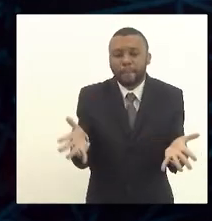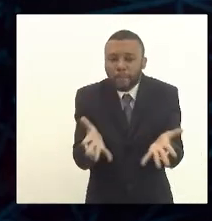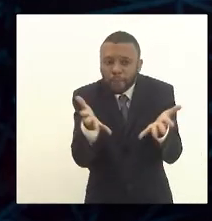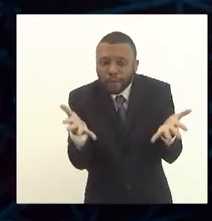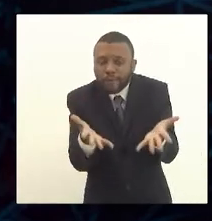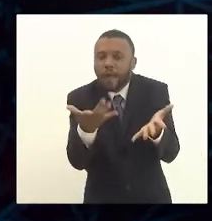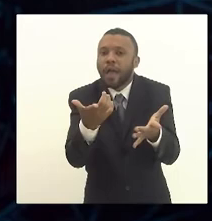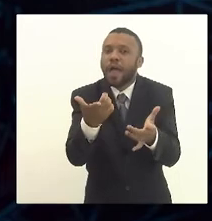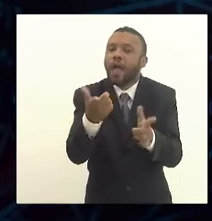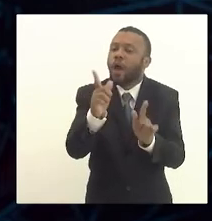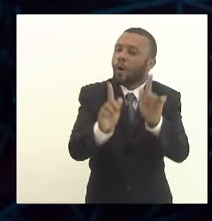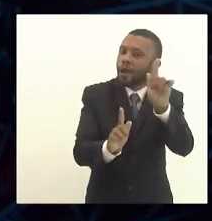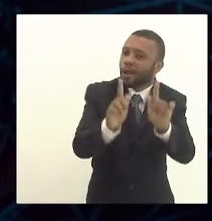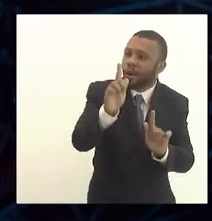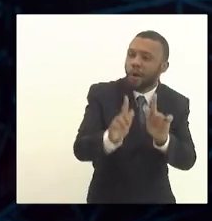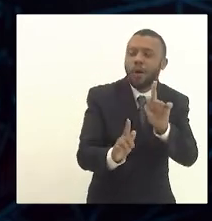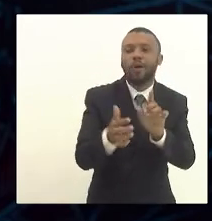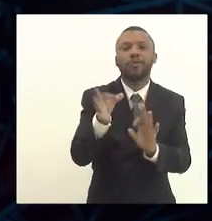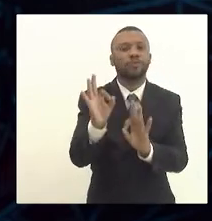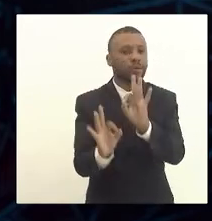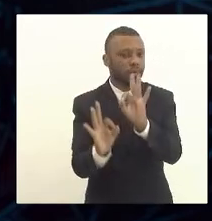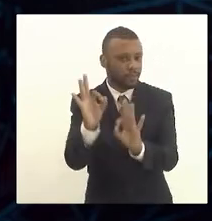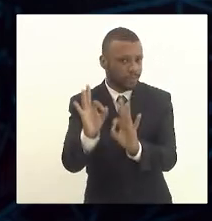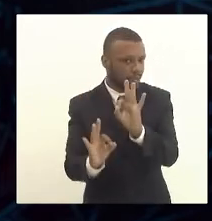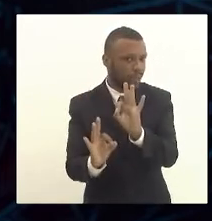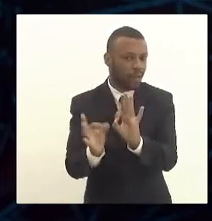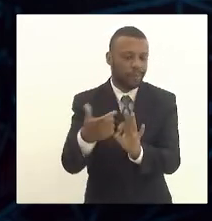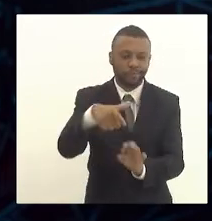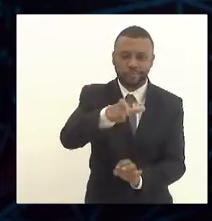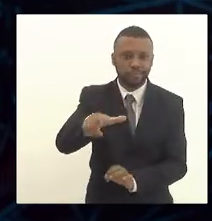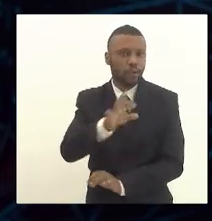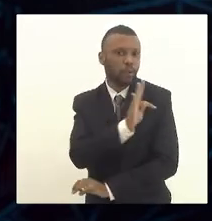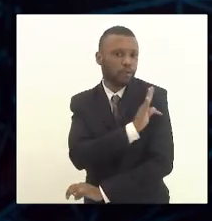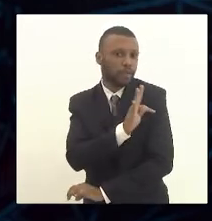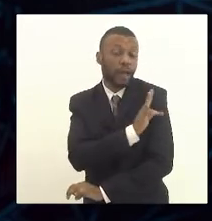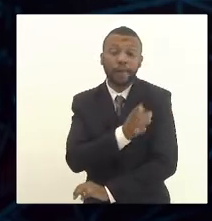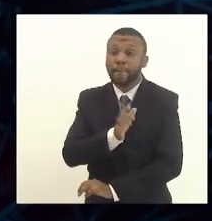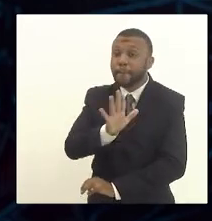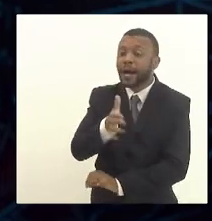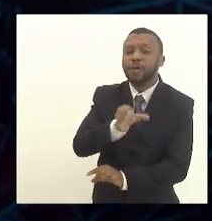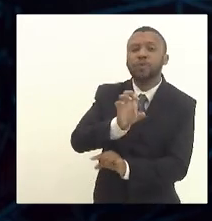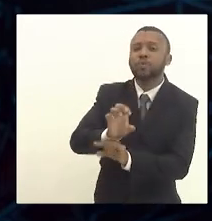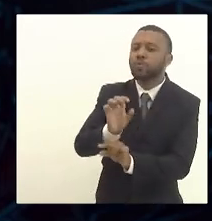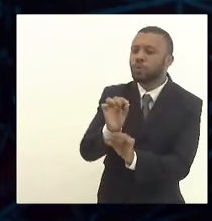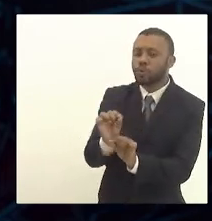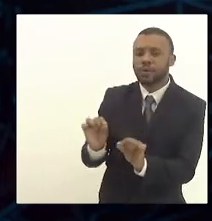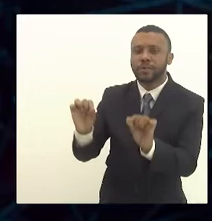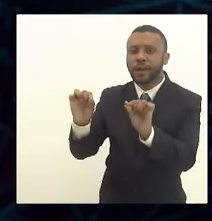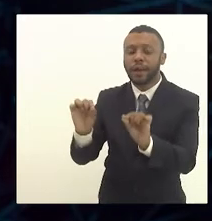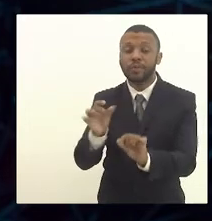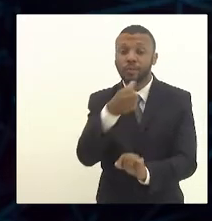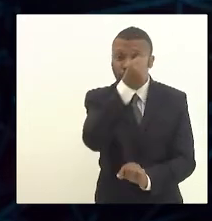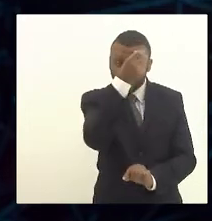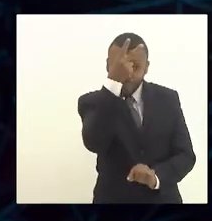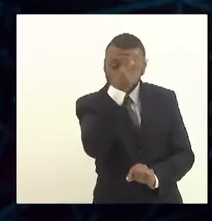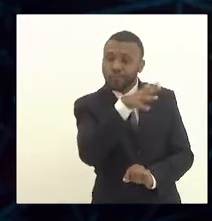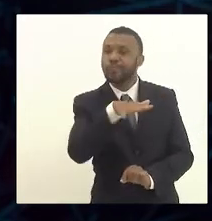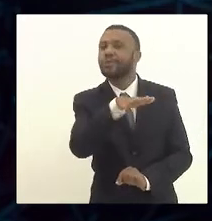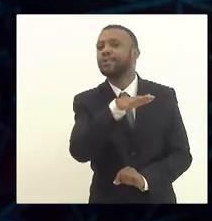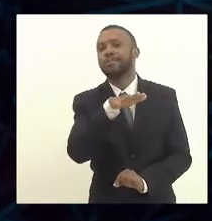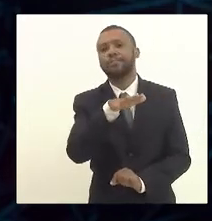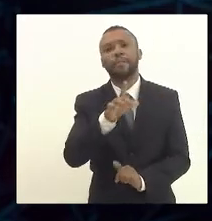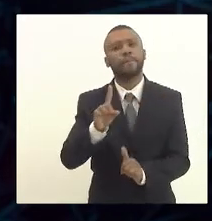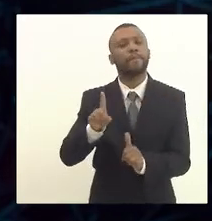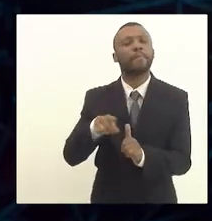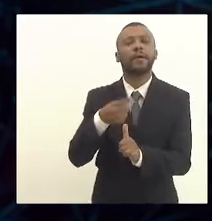leilões, modelar os leilões de espectro, e assim o fez. Mas e os entes subnacionais? A primeira postura que a gente observa é uma postura